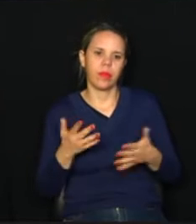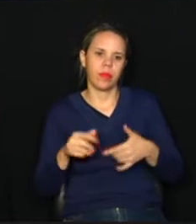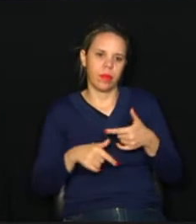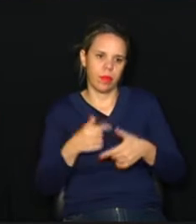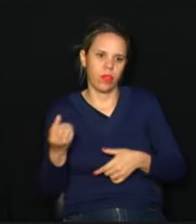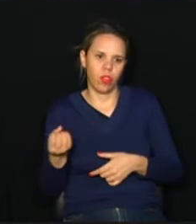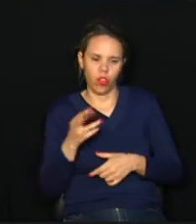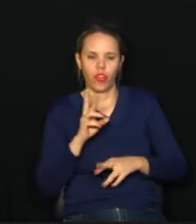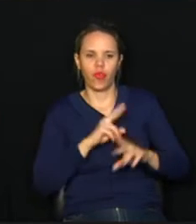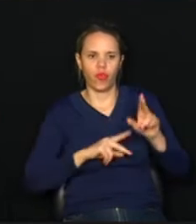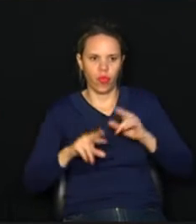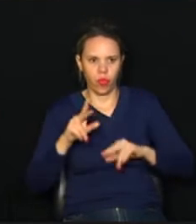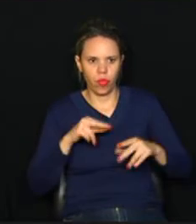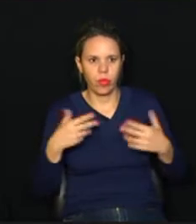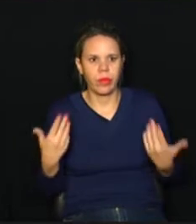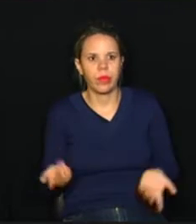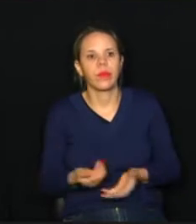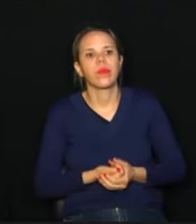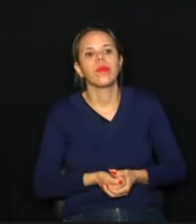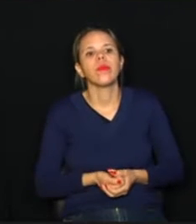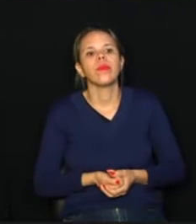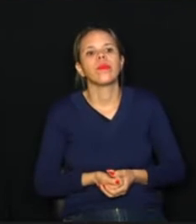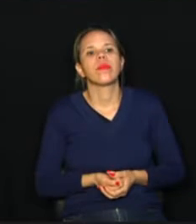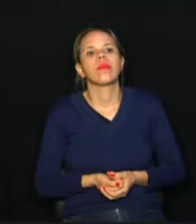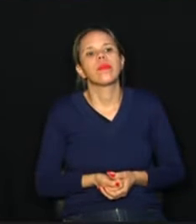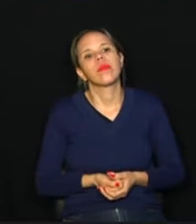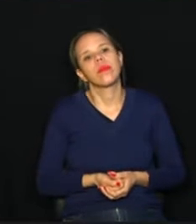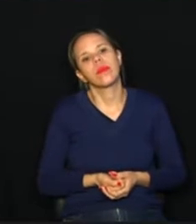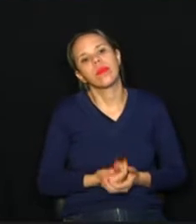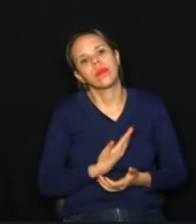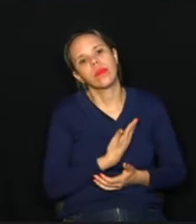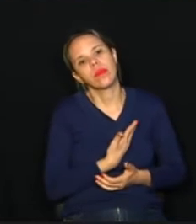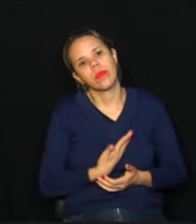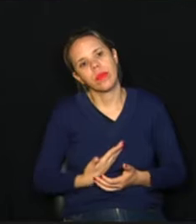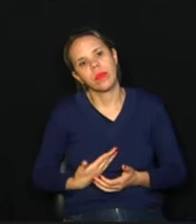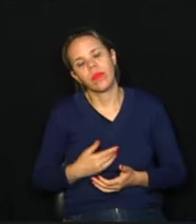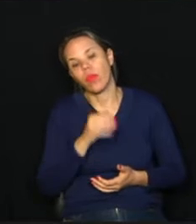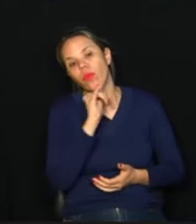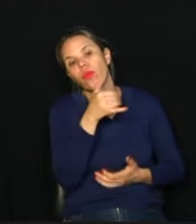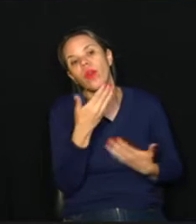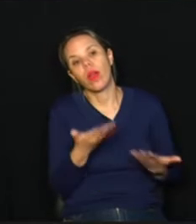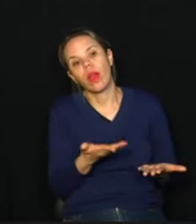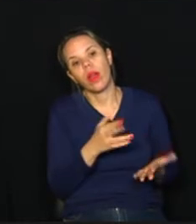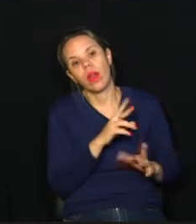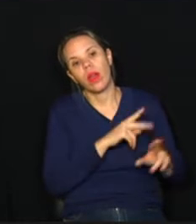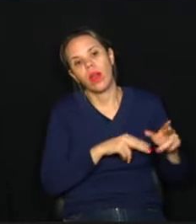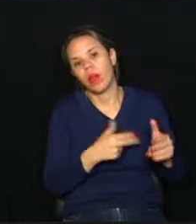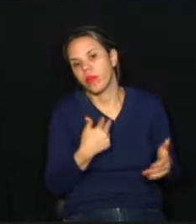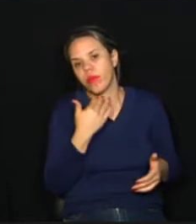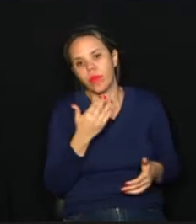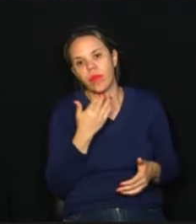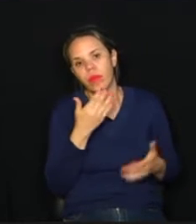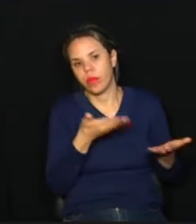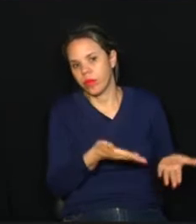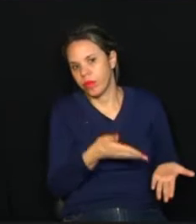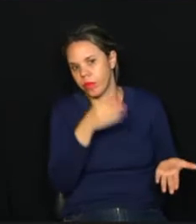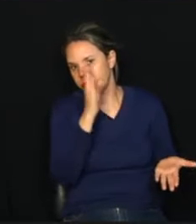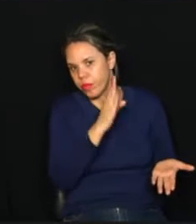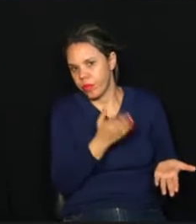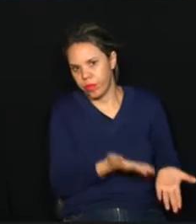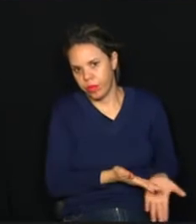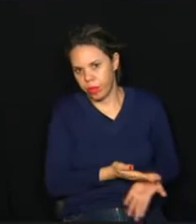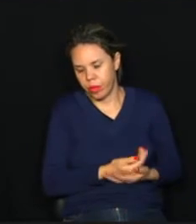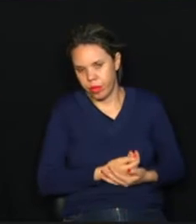novas variedades, mas o Estado tem que dizer, olha, essa variedade não serve aqui para o Brasil,